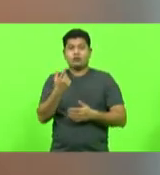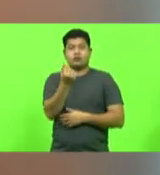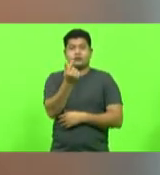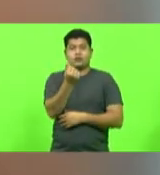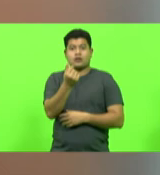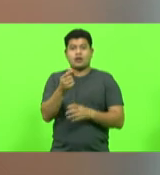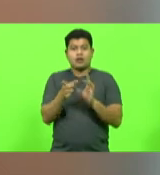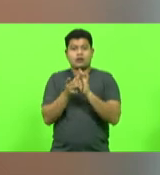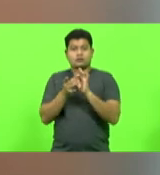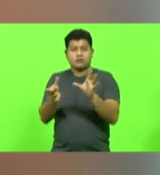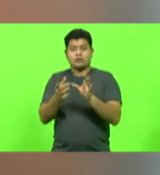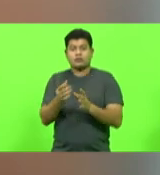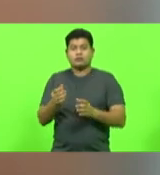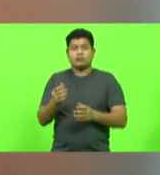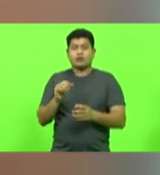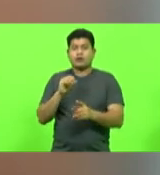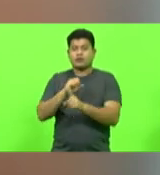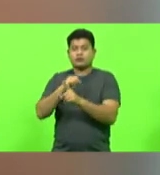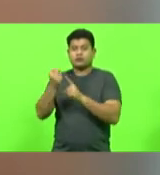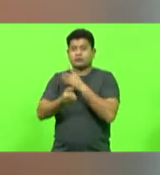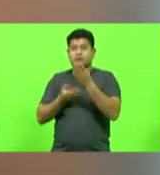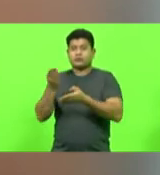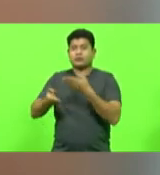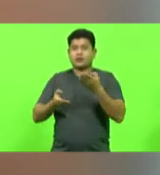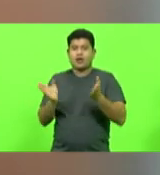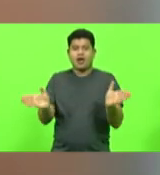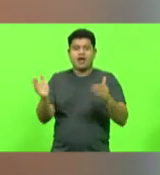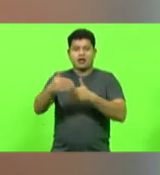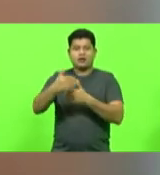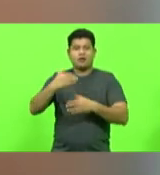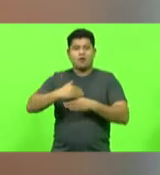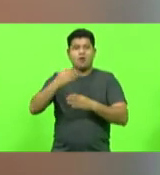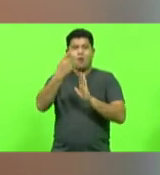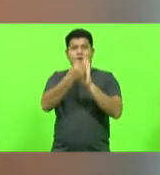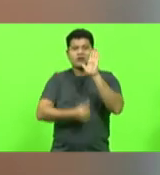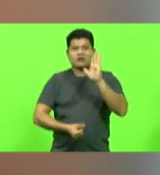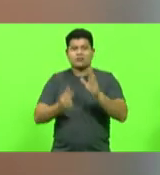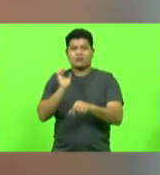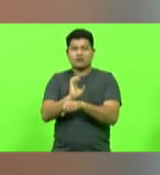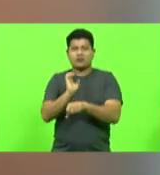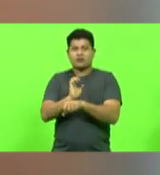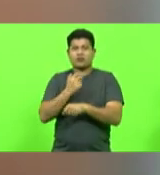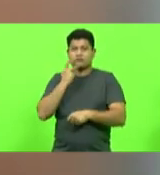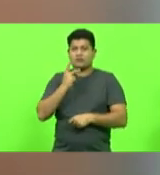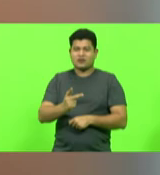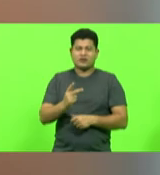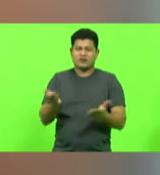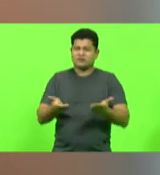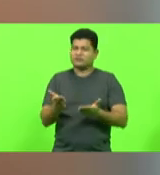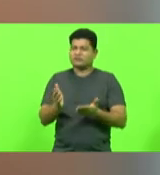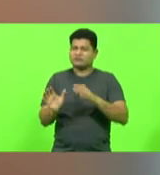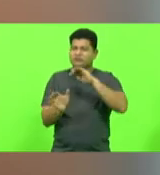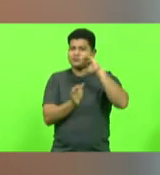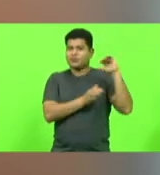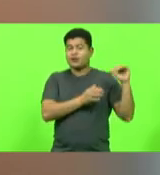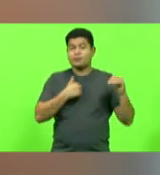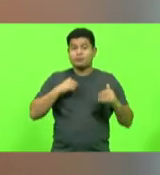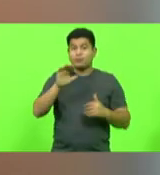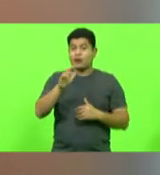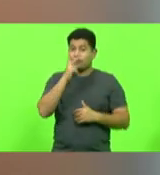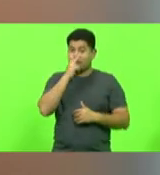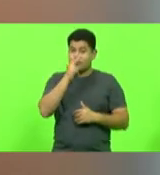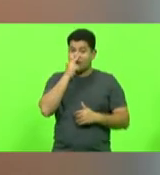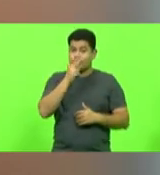social. Eu não abri a caixa preta do orçamento do Estado para essa audiência, mas me parece, pelas